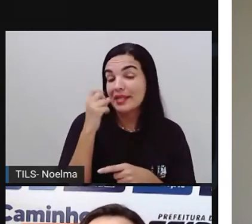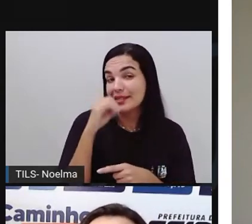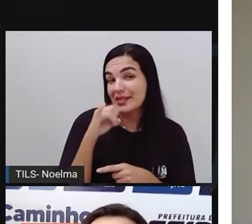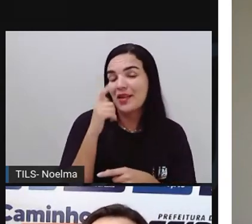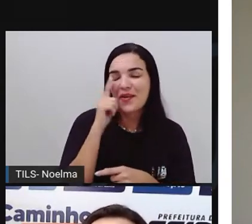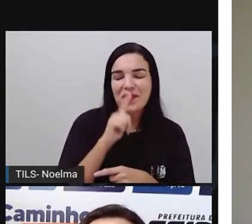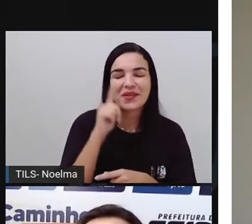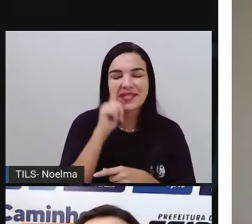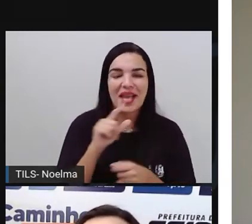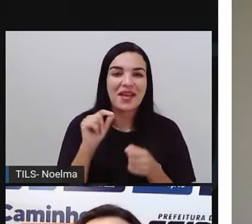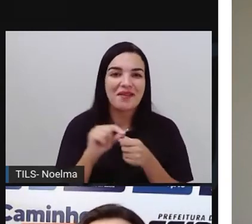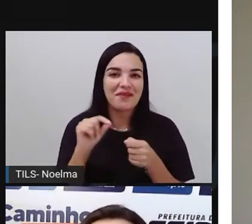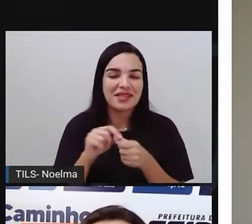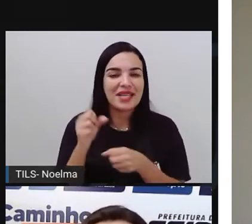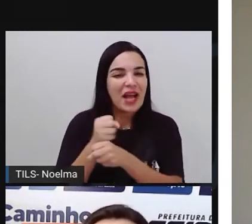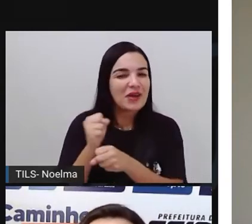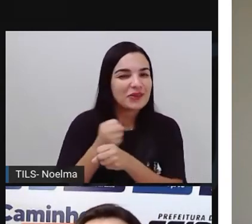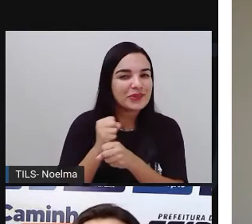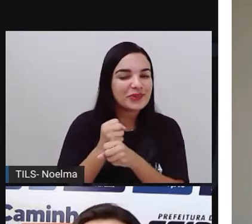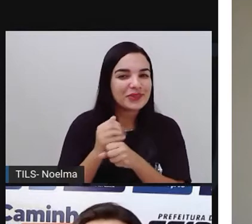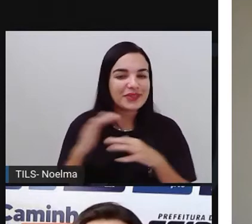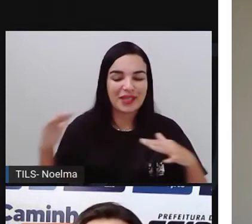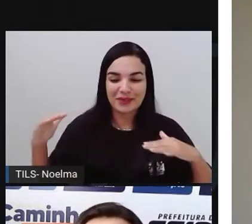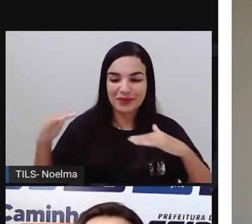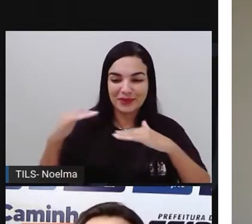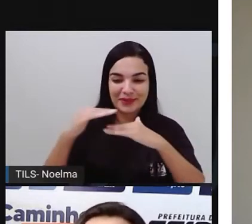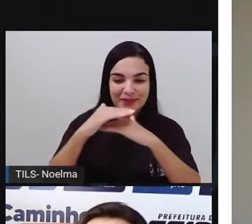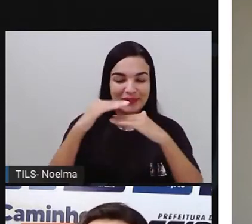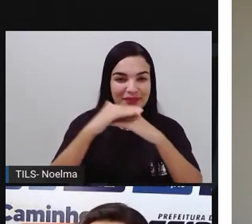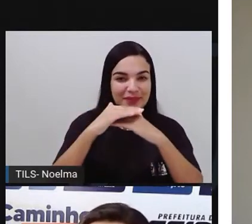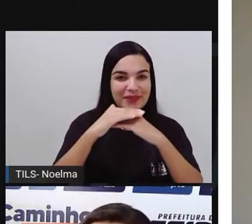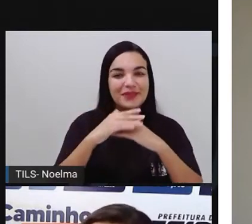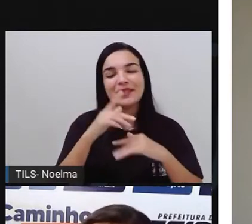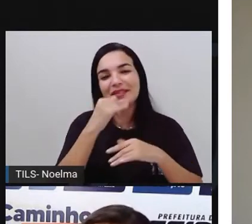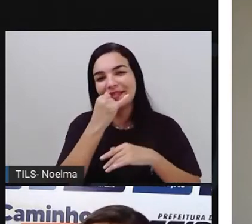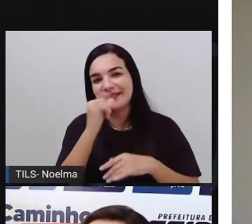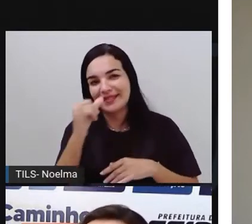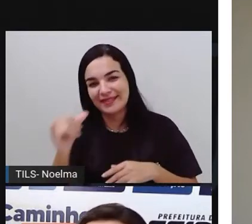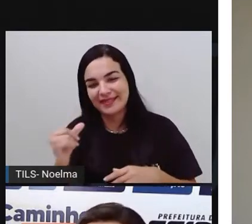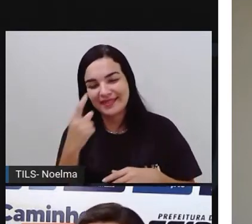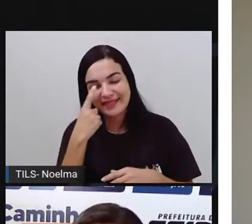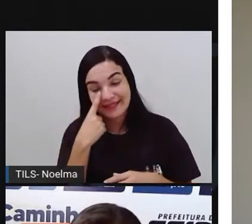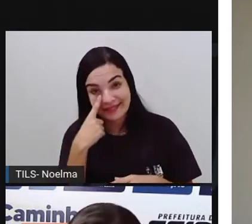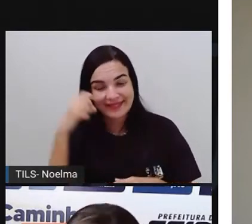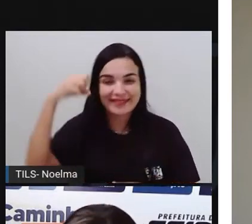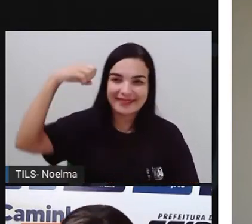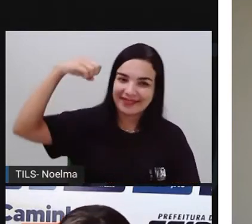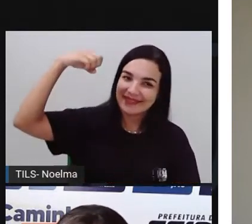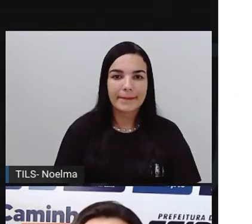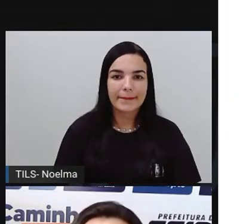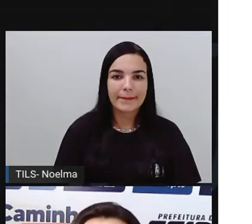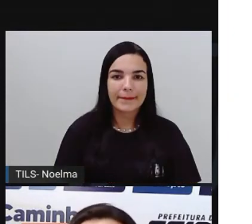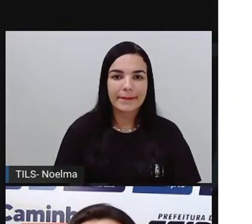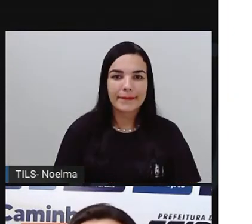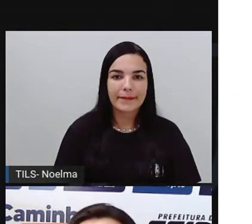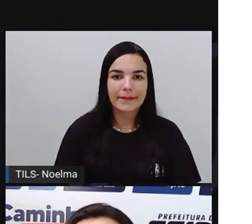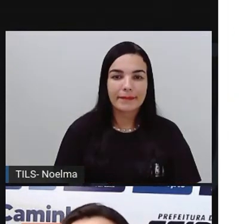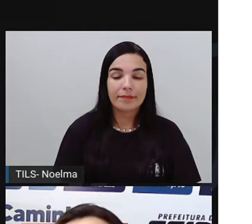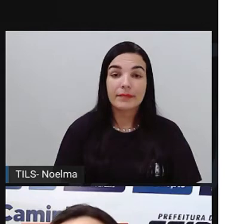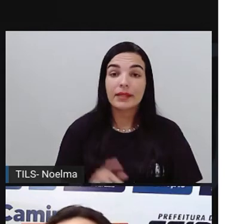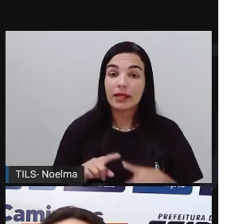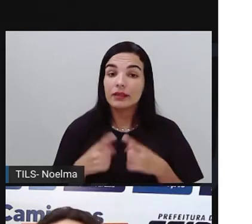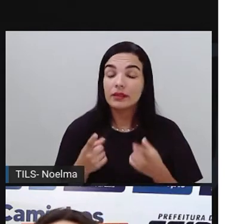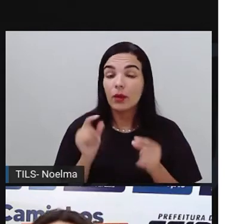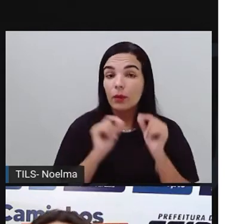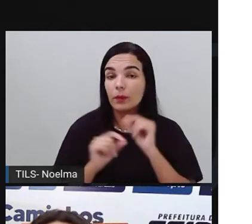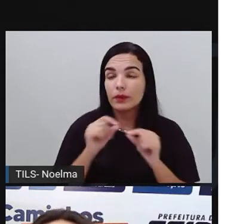fazer, construir um circuito fechado, observando aí o acendimento de uma lâmpada. E aí,